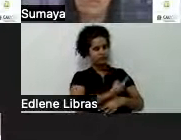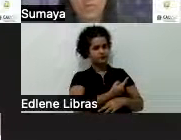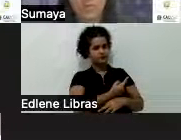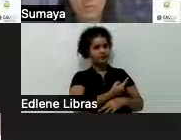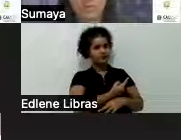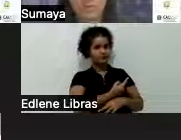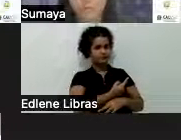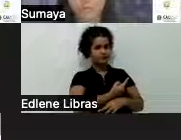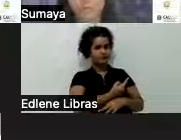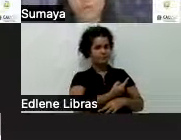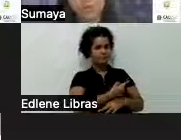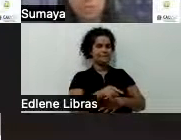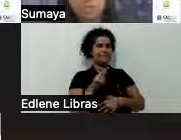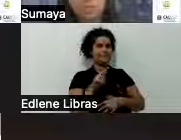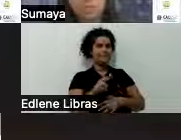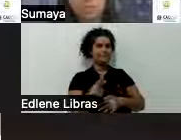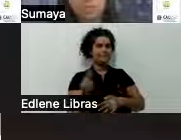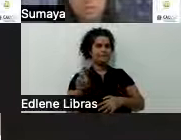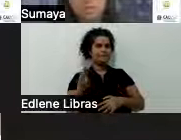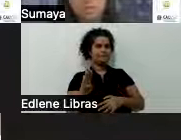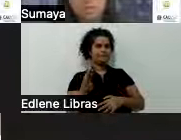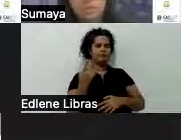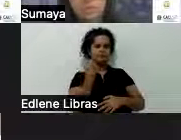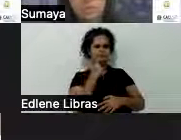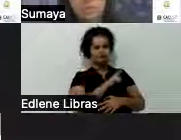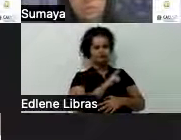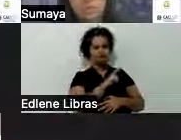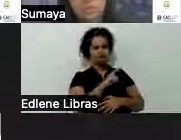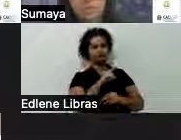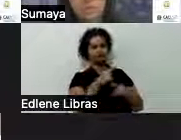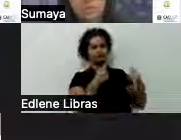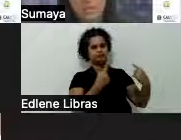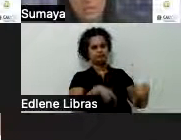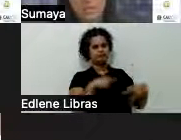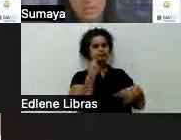pessoal da URB, que foi que ganhou esse concurso, eles já propunham